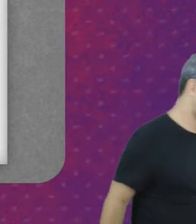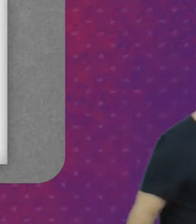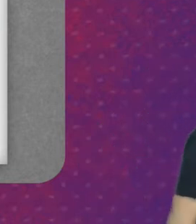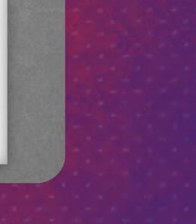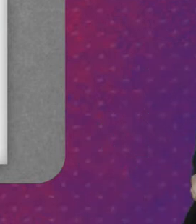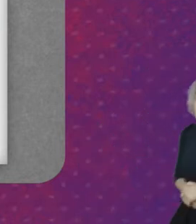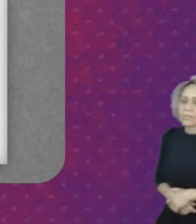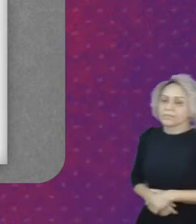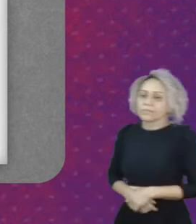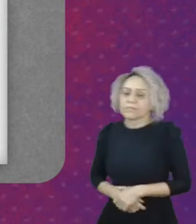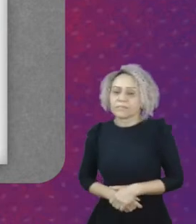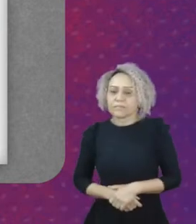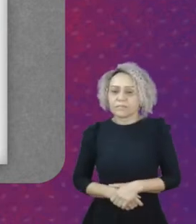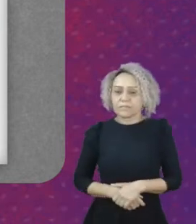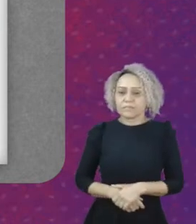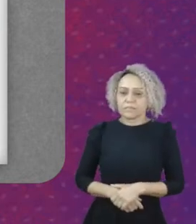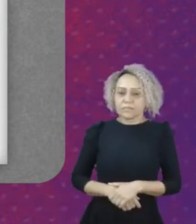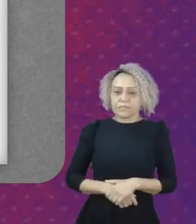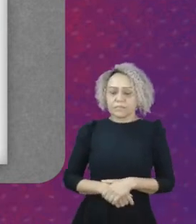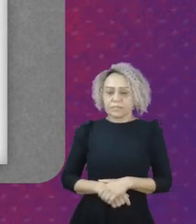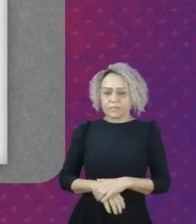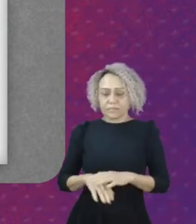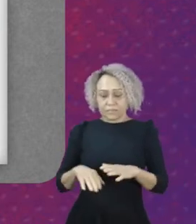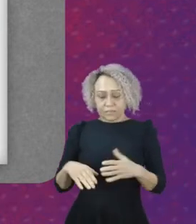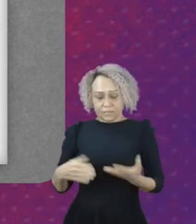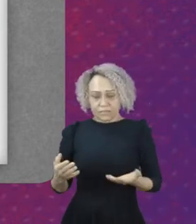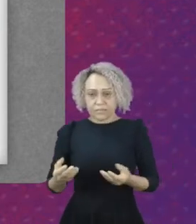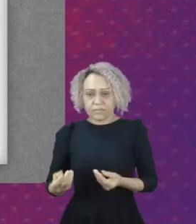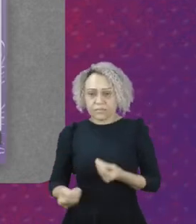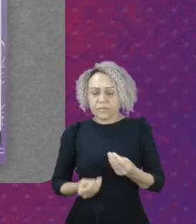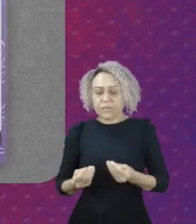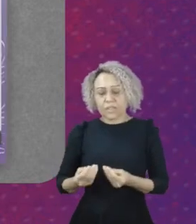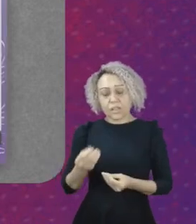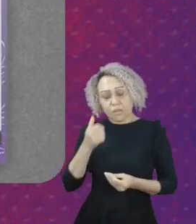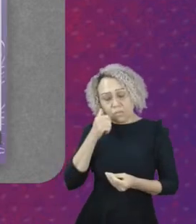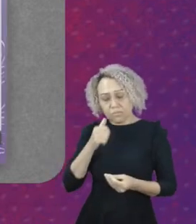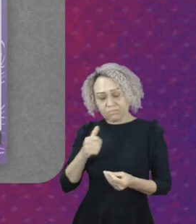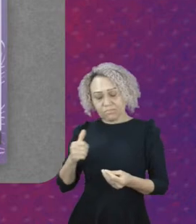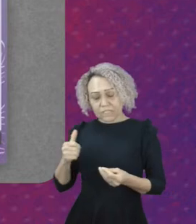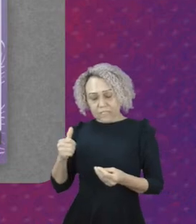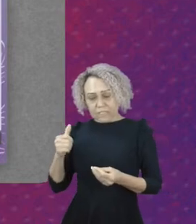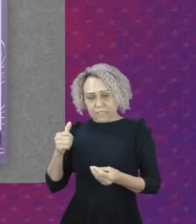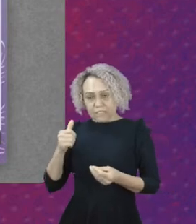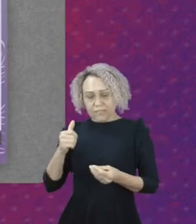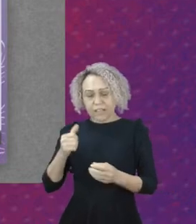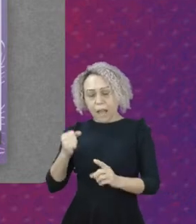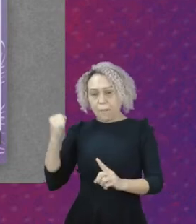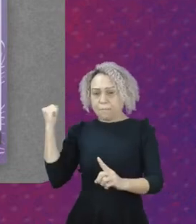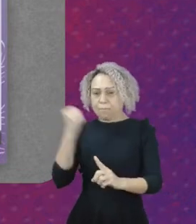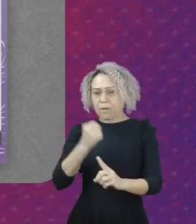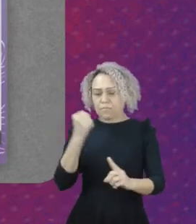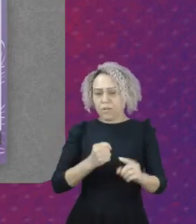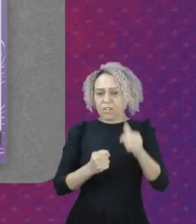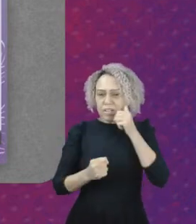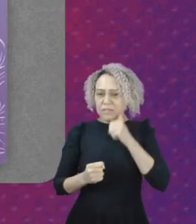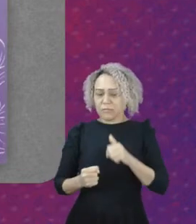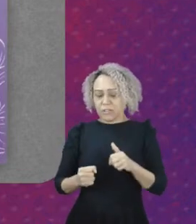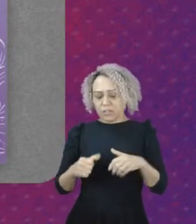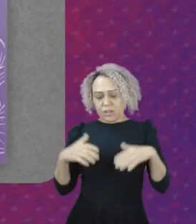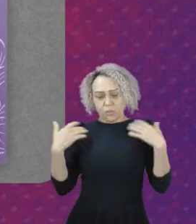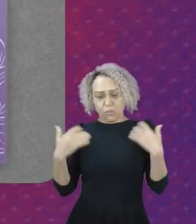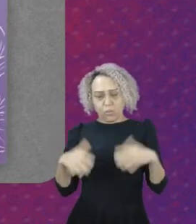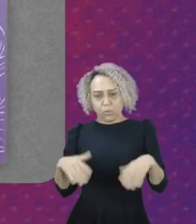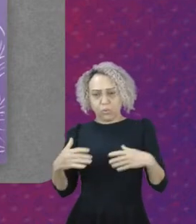essas razões de condições de sexo feminino como algo importante. E aí a gente vai